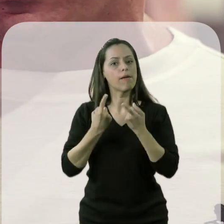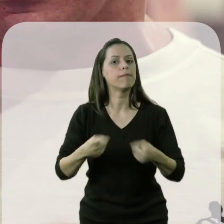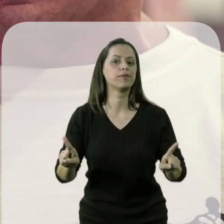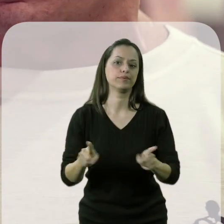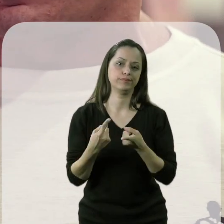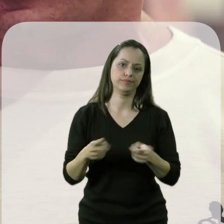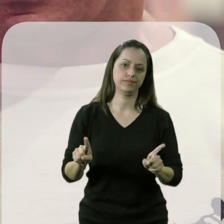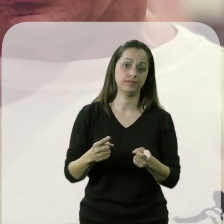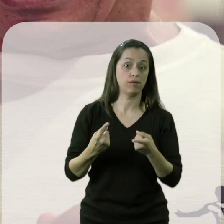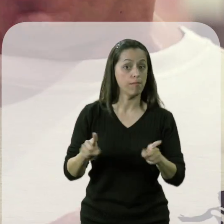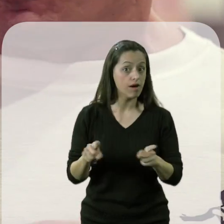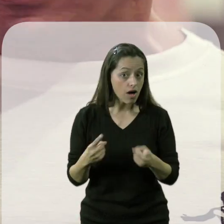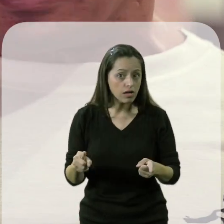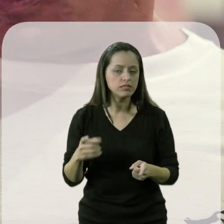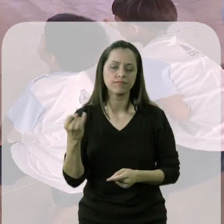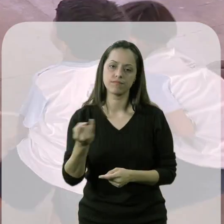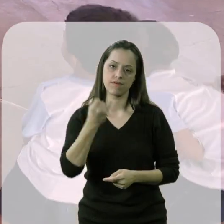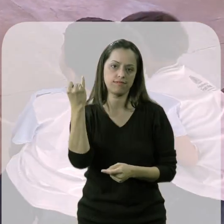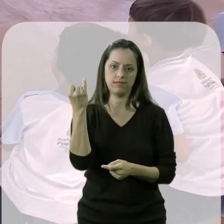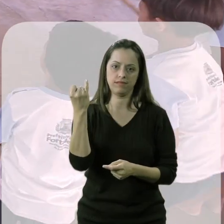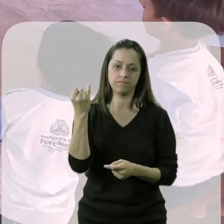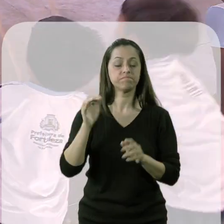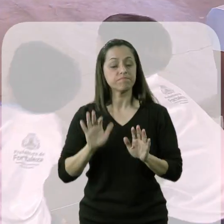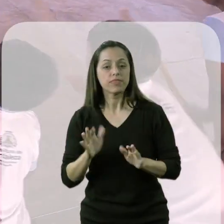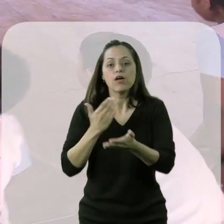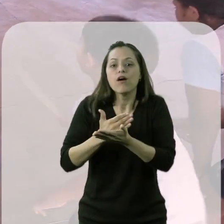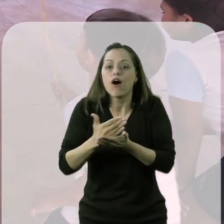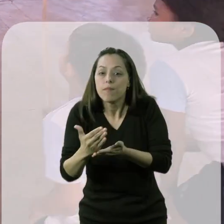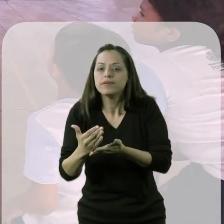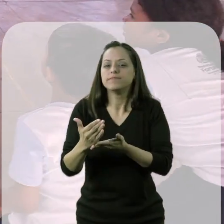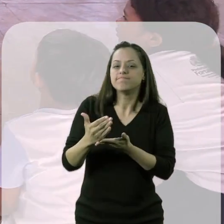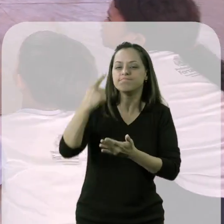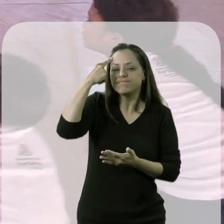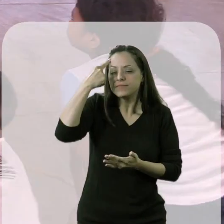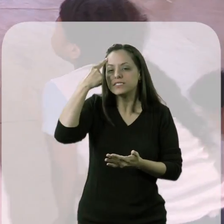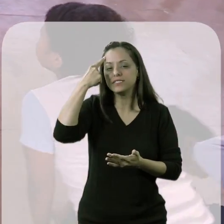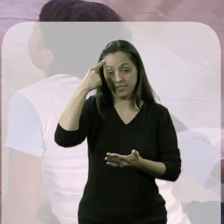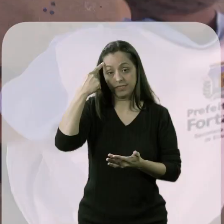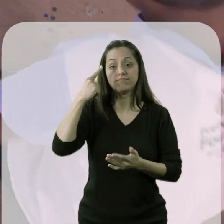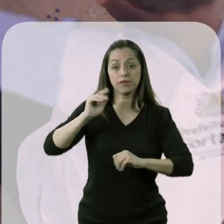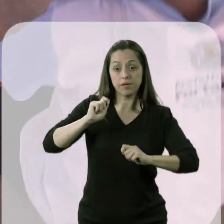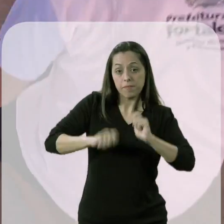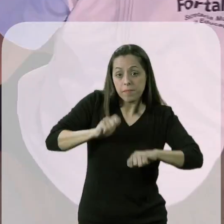Trabalhar com a música. A música qualquer um ali pode, a qualquer momento. Então, comecei